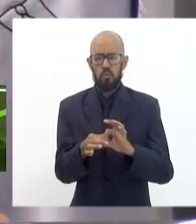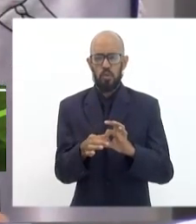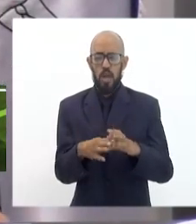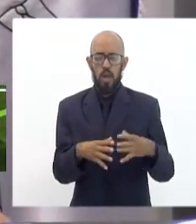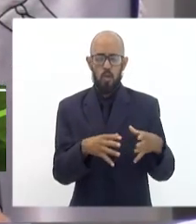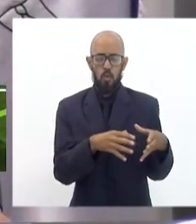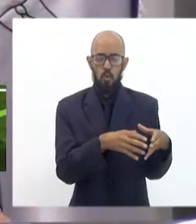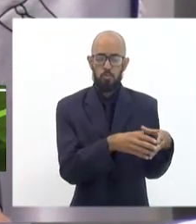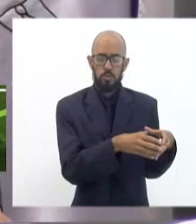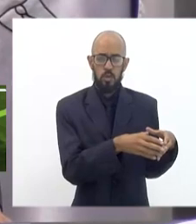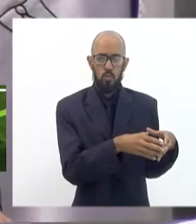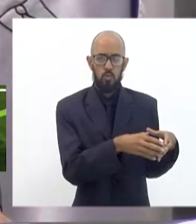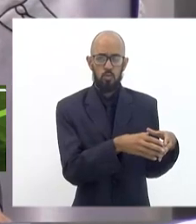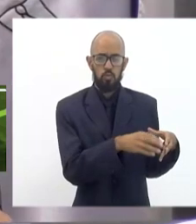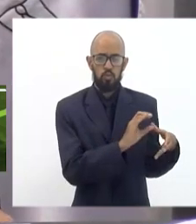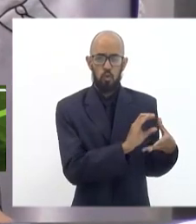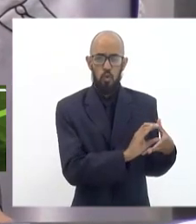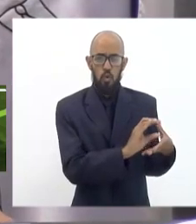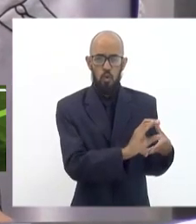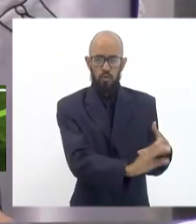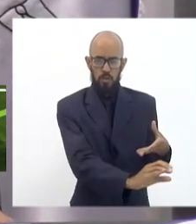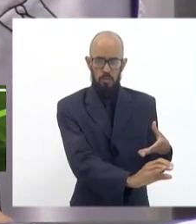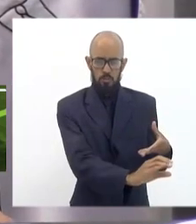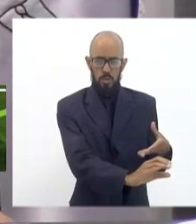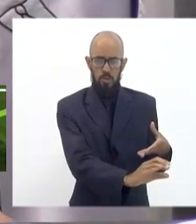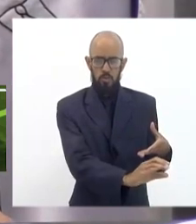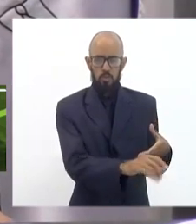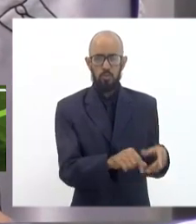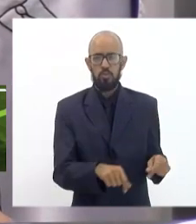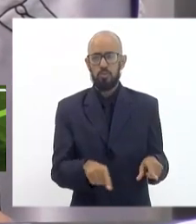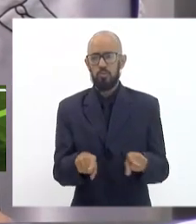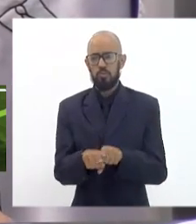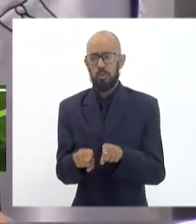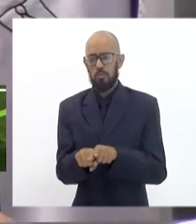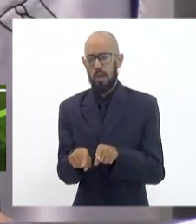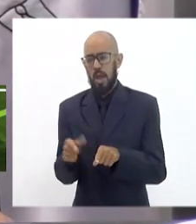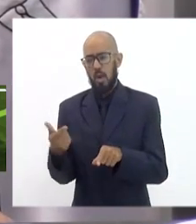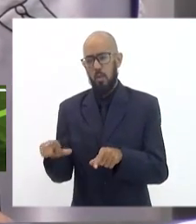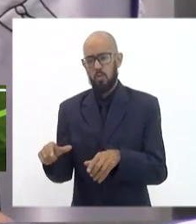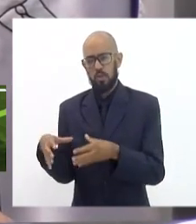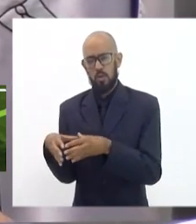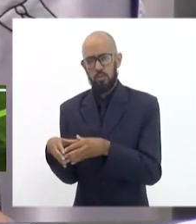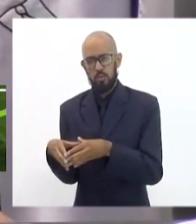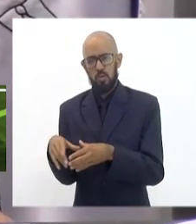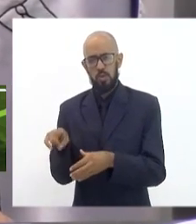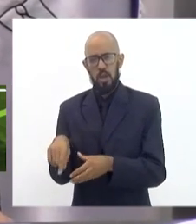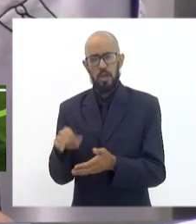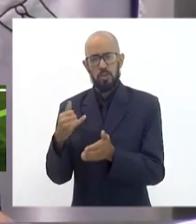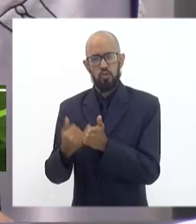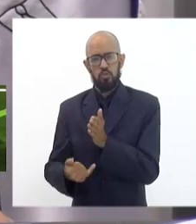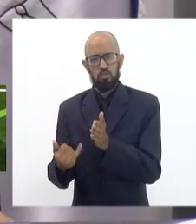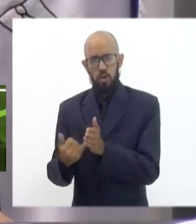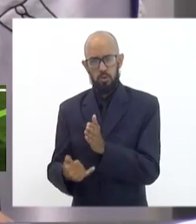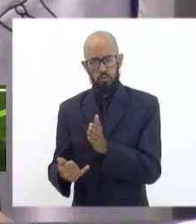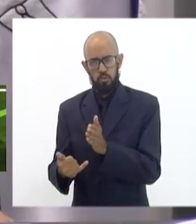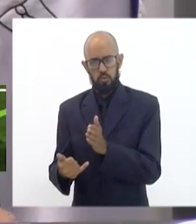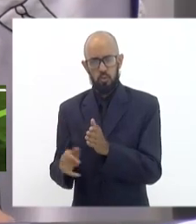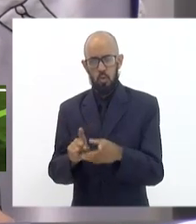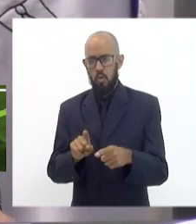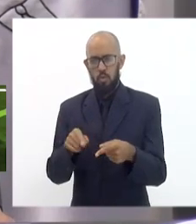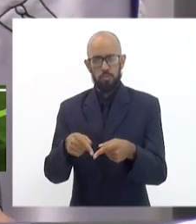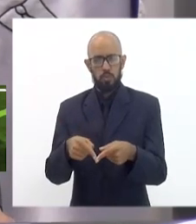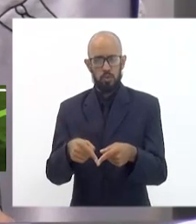comissões de orçamento e de tributação com o objetivo específico